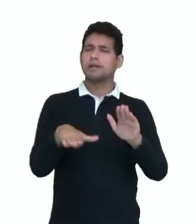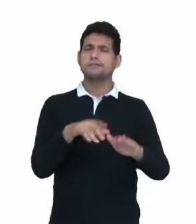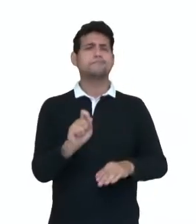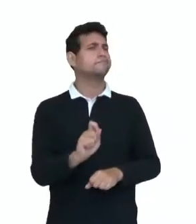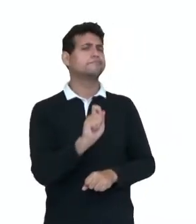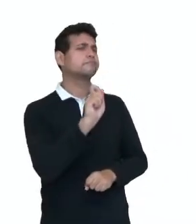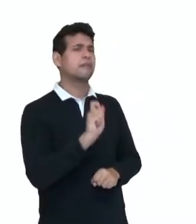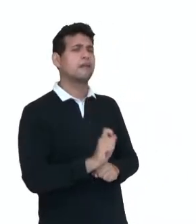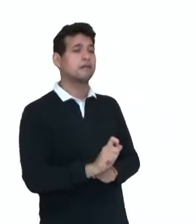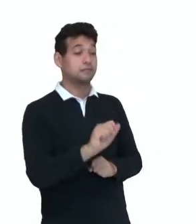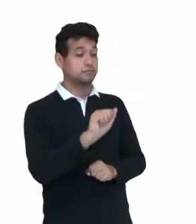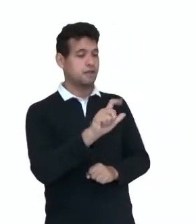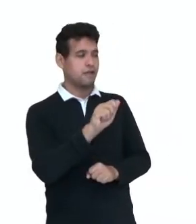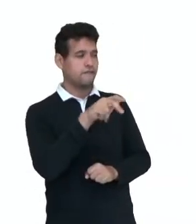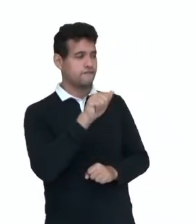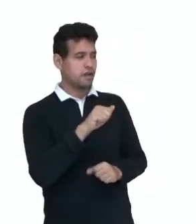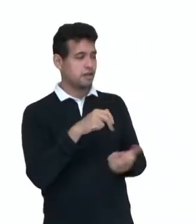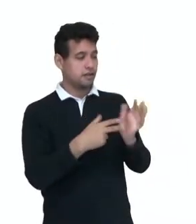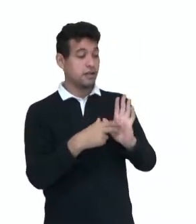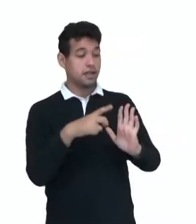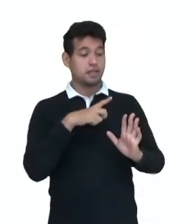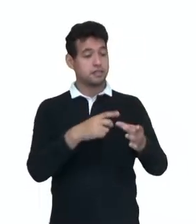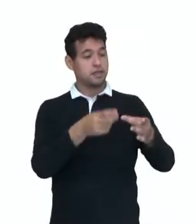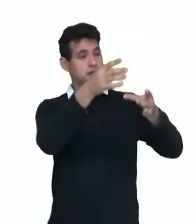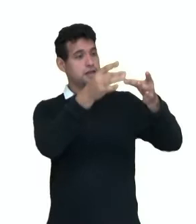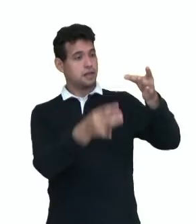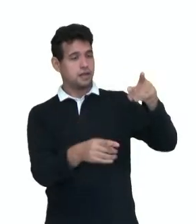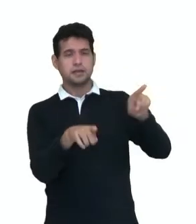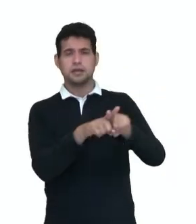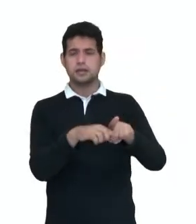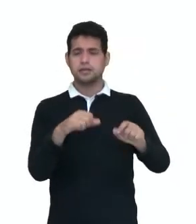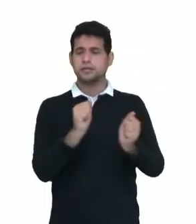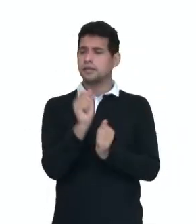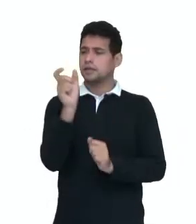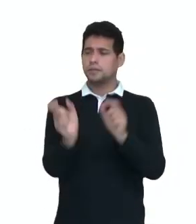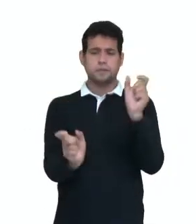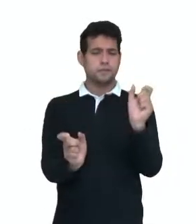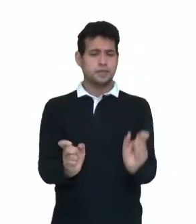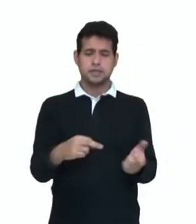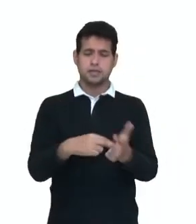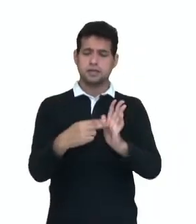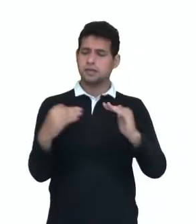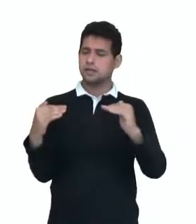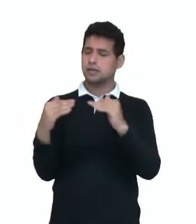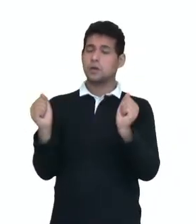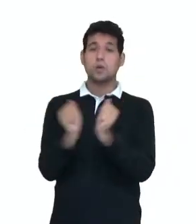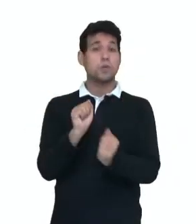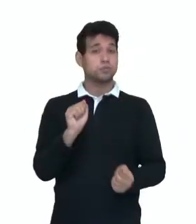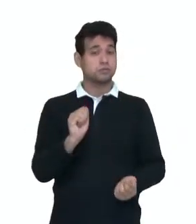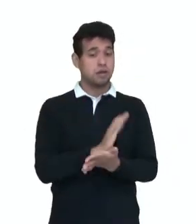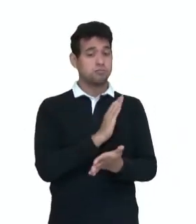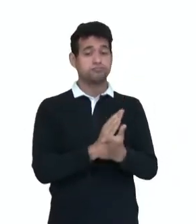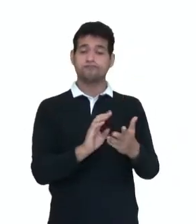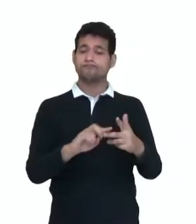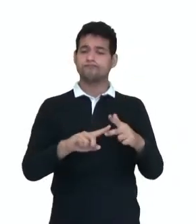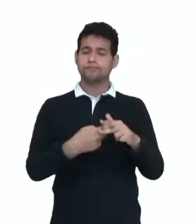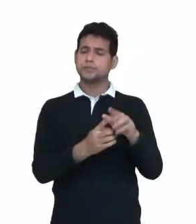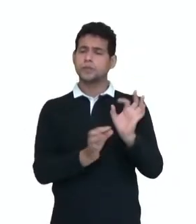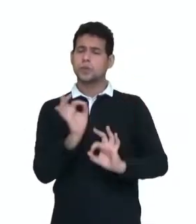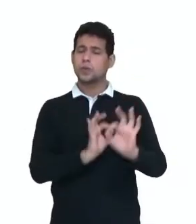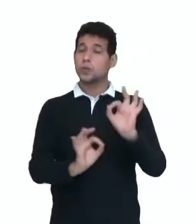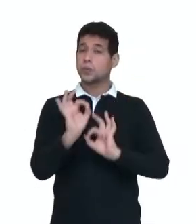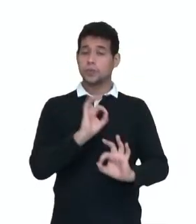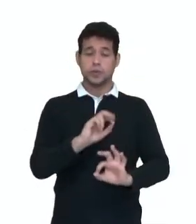As alavancas. É isso mesmo, elas têm uma classificação e essa classificação se dá de acordo com as posições do quê?